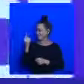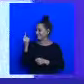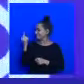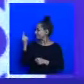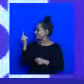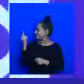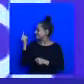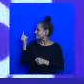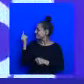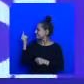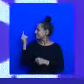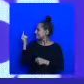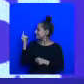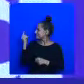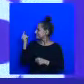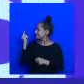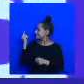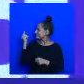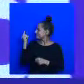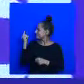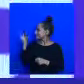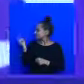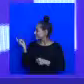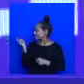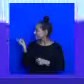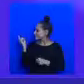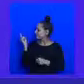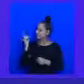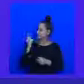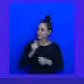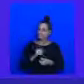Bolas posicionadas. Valendo!